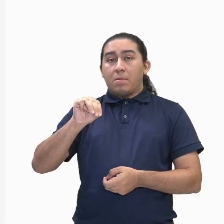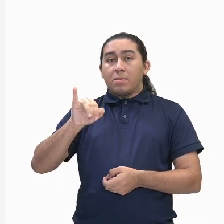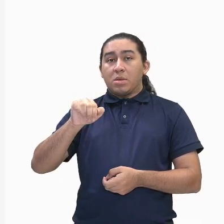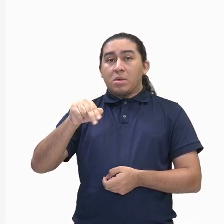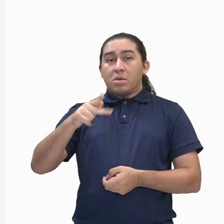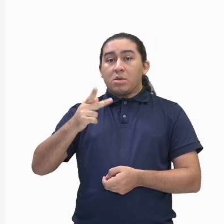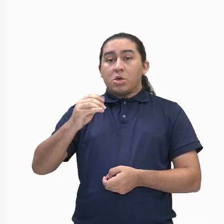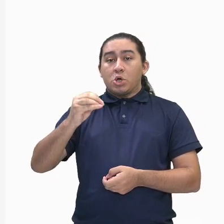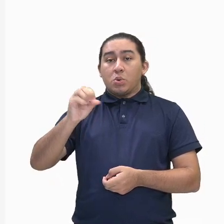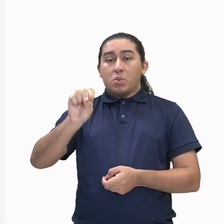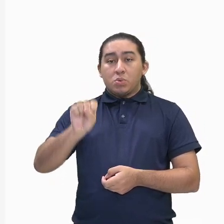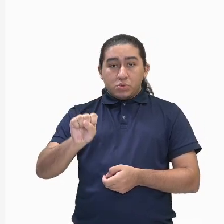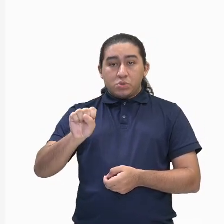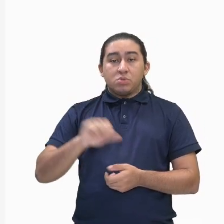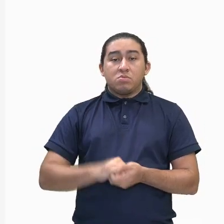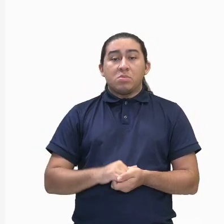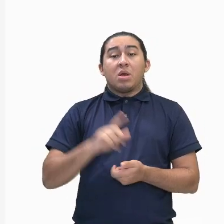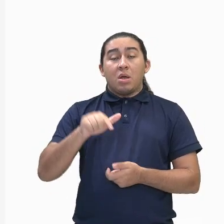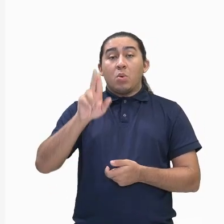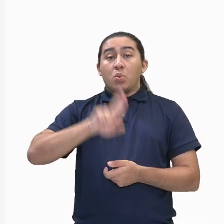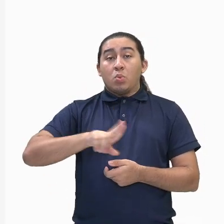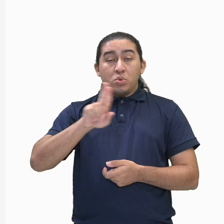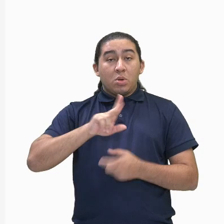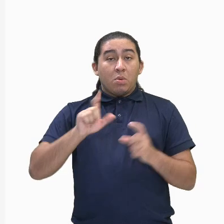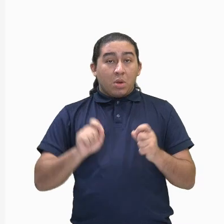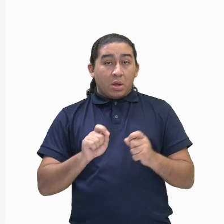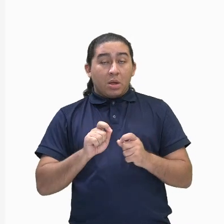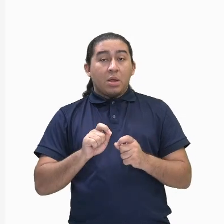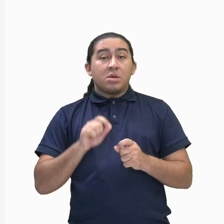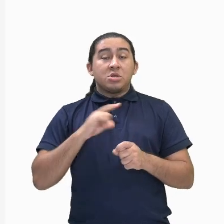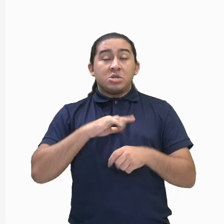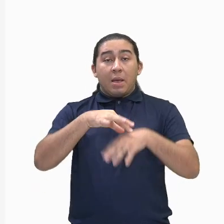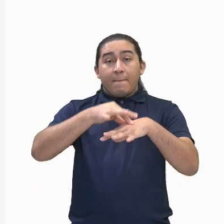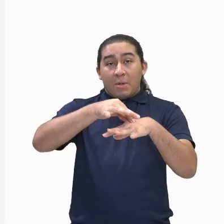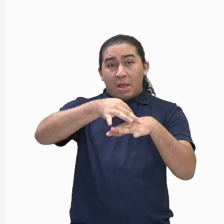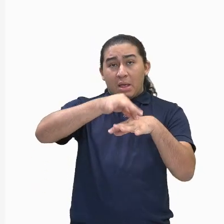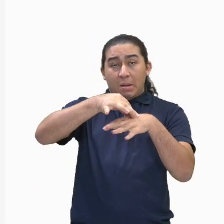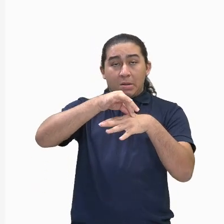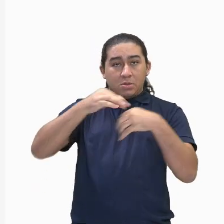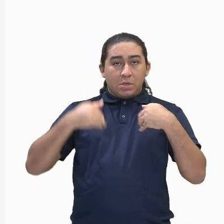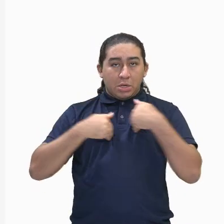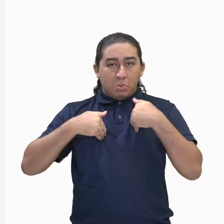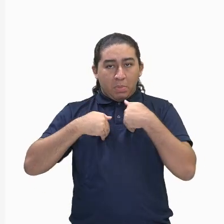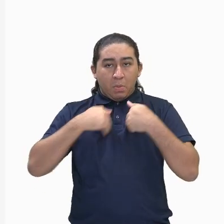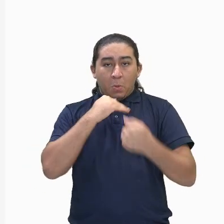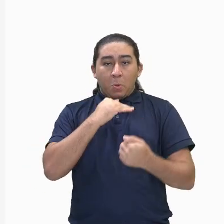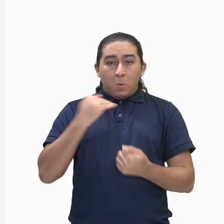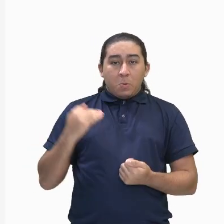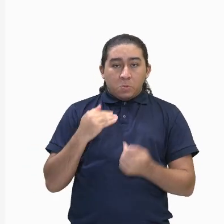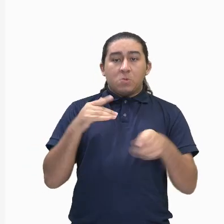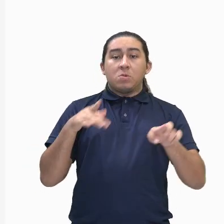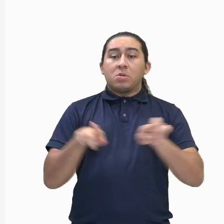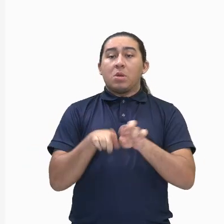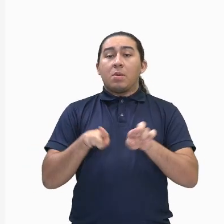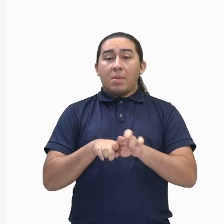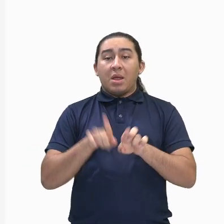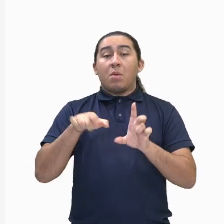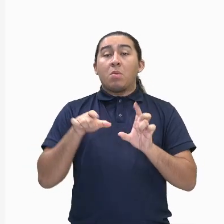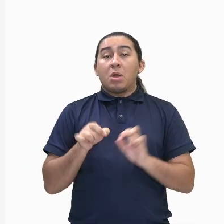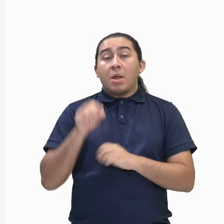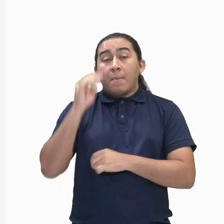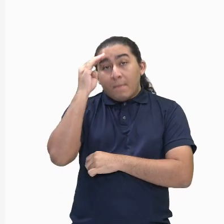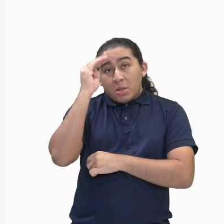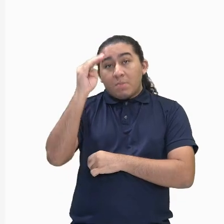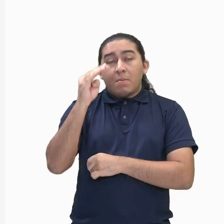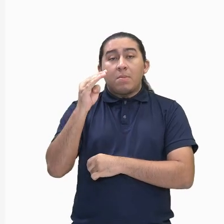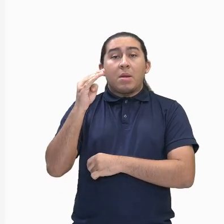eram mais duráveis que os papiros, né? E eram usados para textos filosóficos e literários.